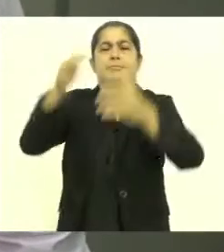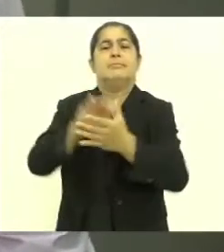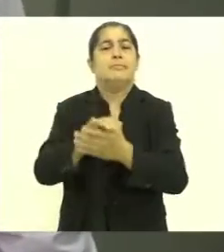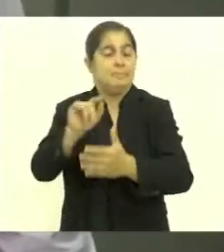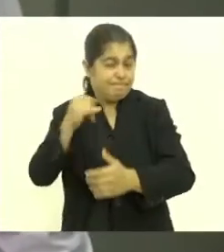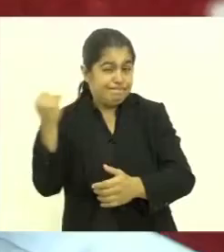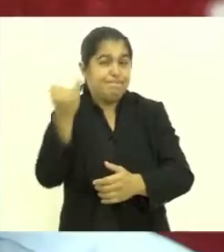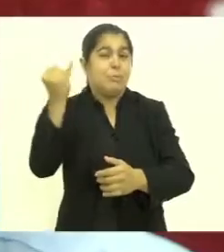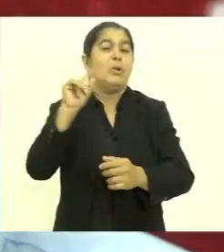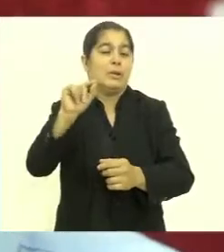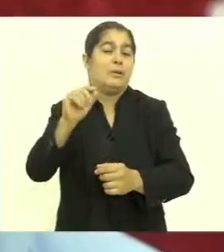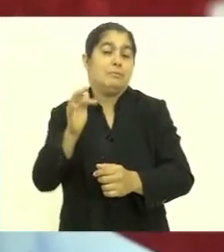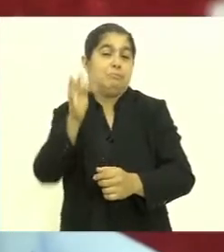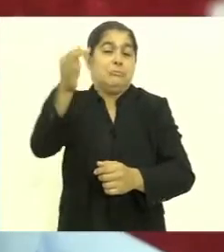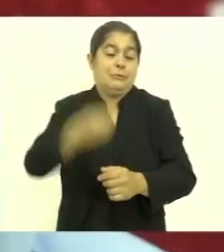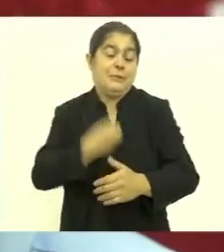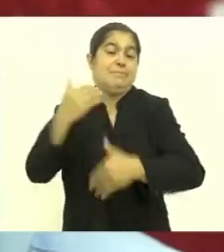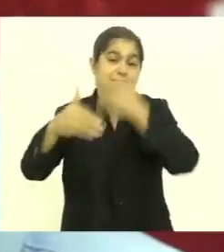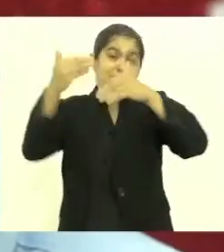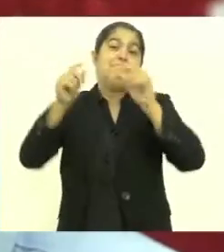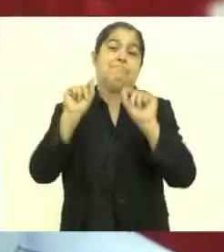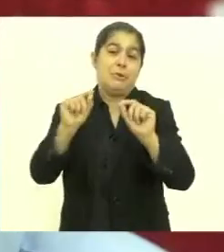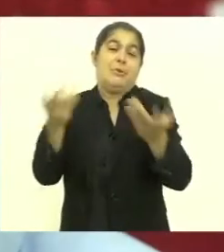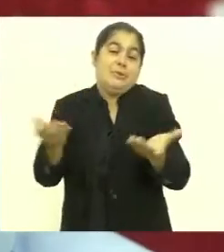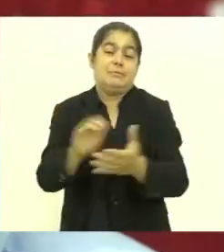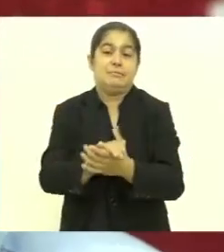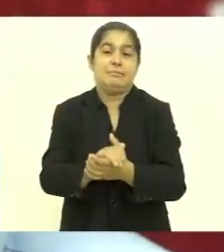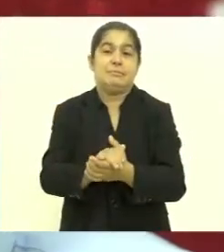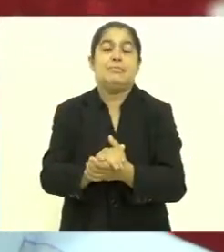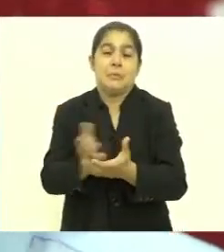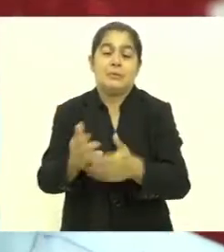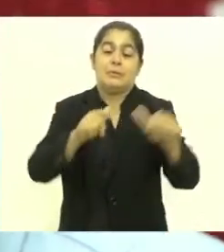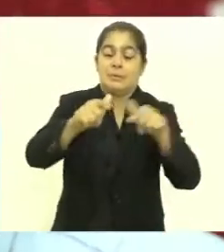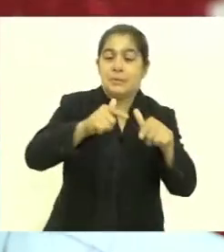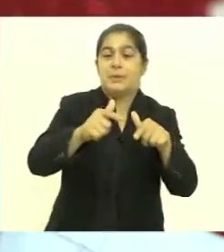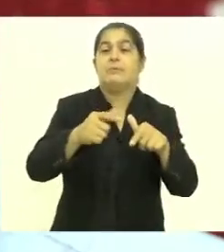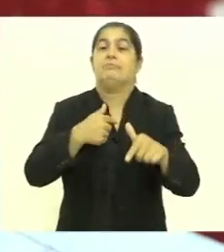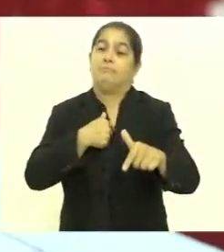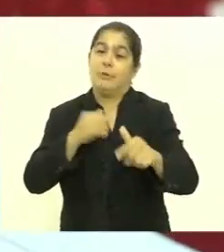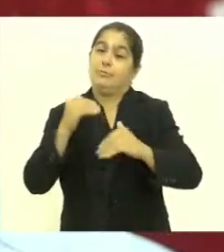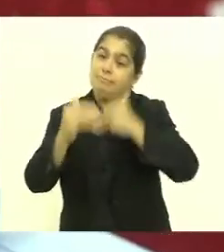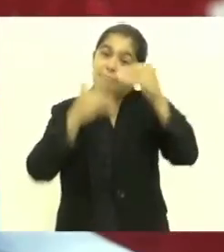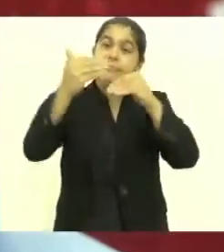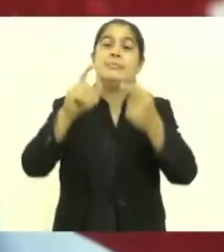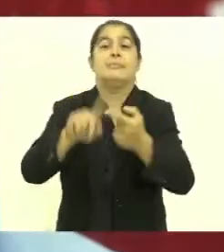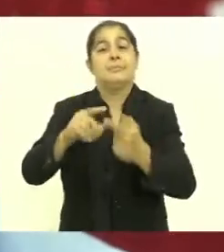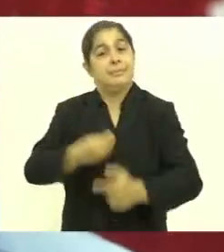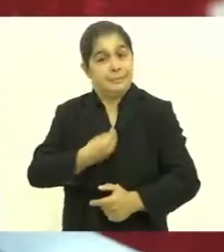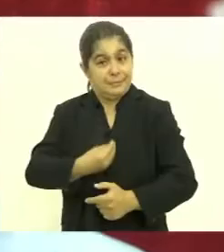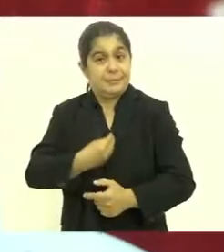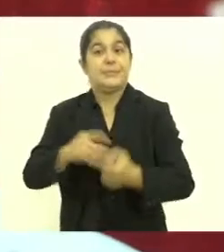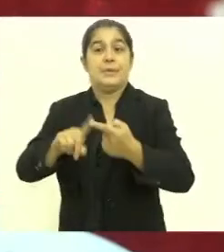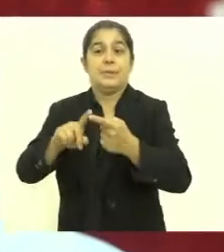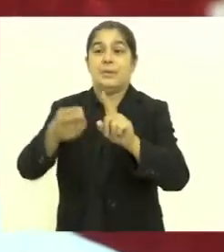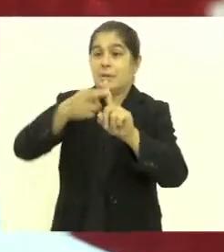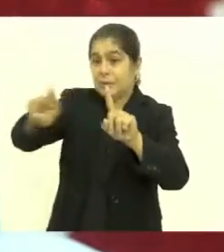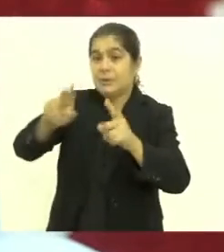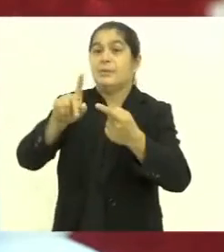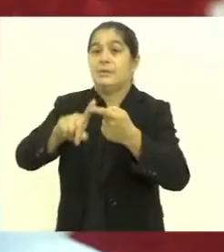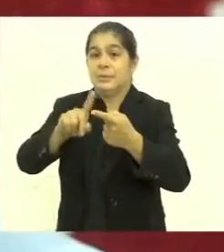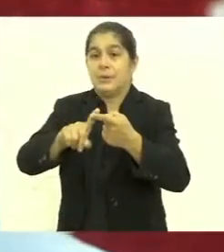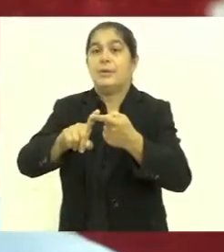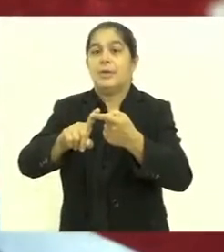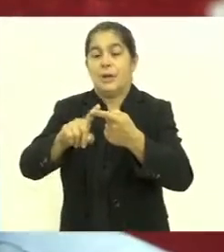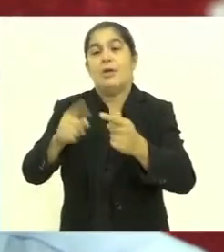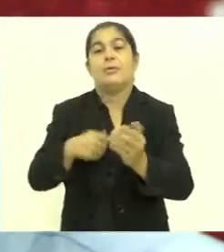meus conhecimentos. E eu vejo isso como uma oportunidade, né? Não só no serviço público, como também na minha